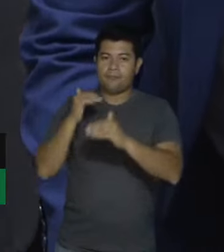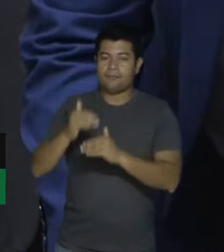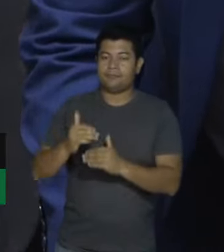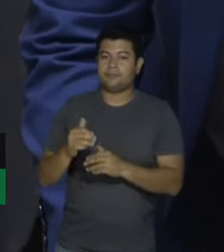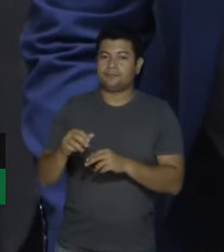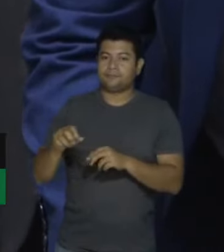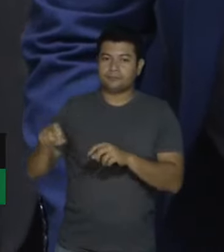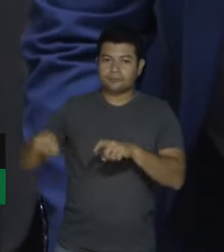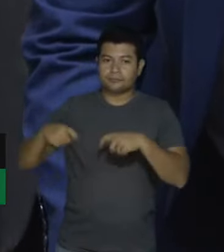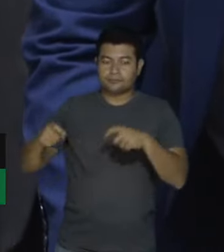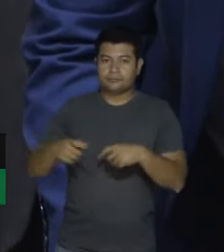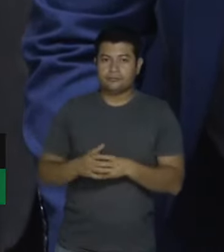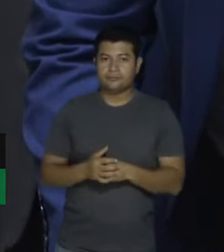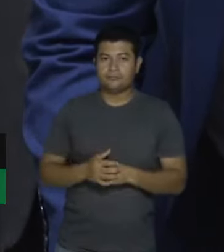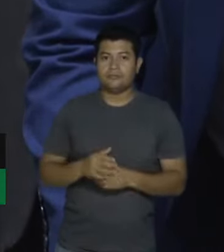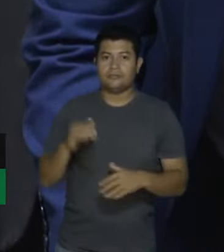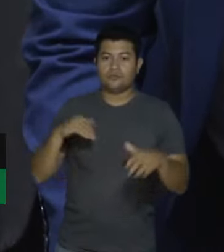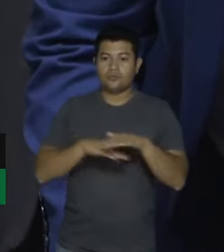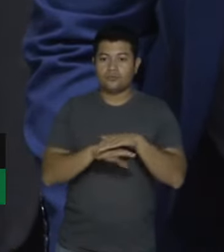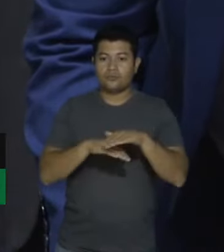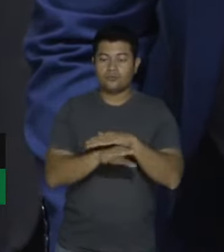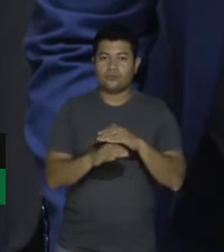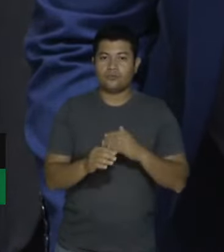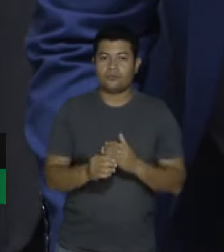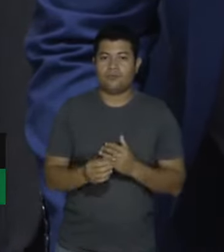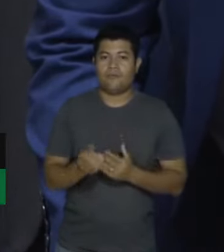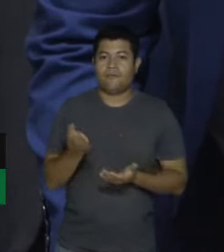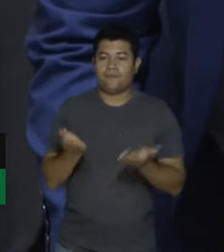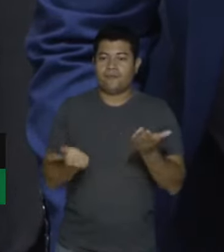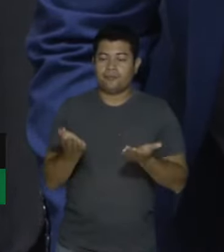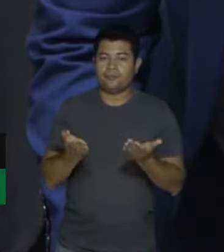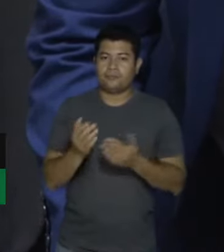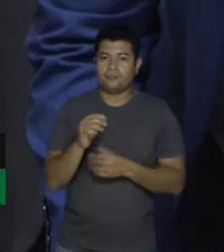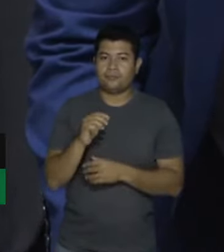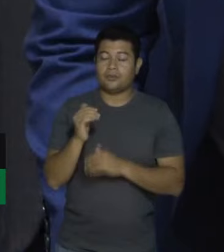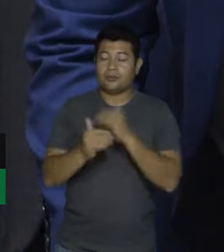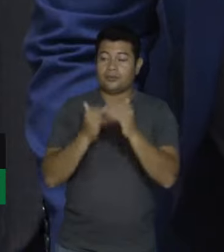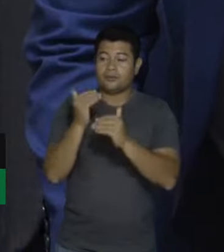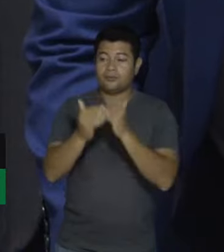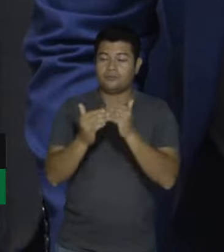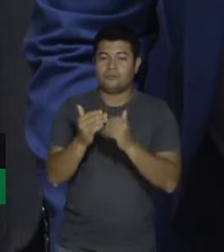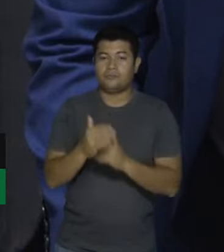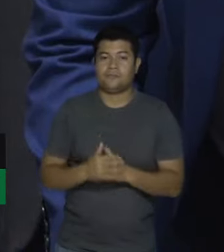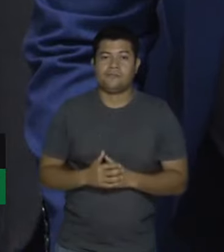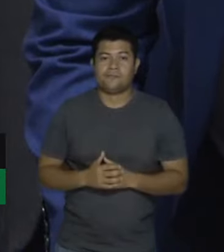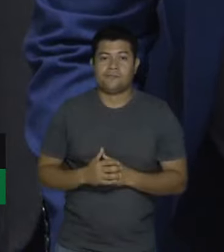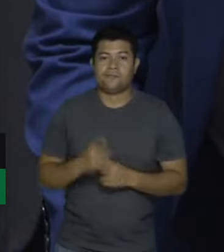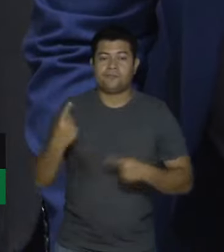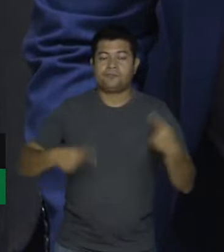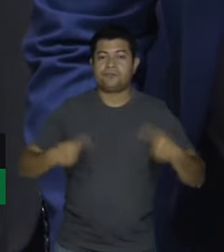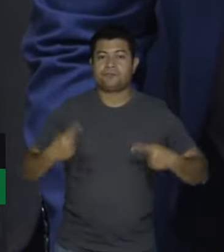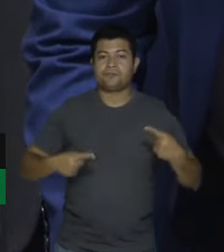do Fundo de compensação ambiental e desenvolvimento em discussão